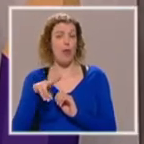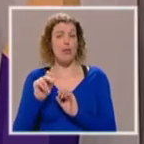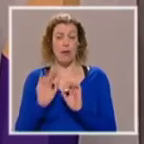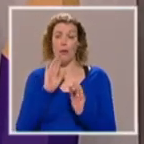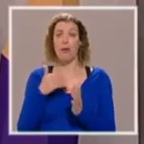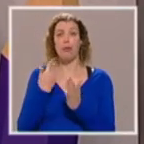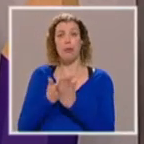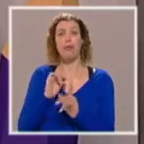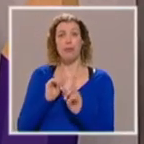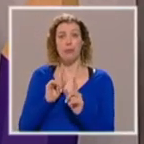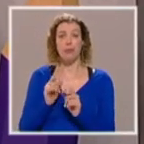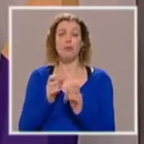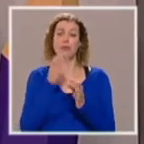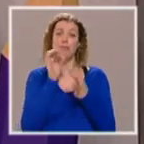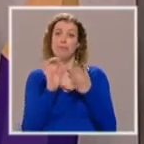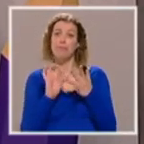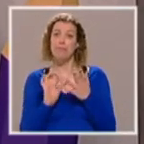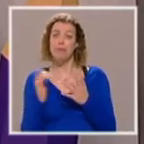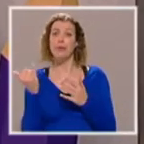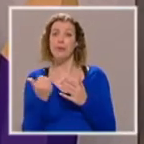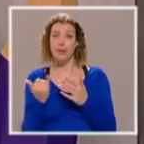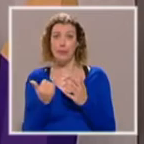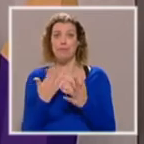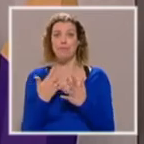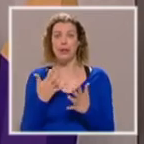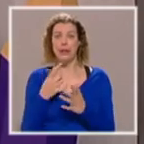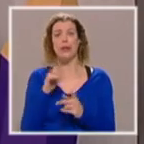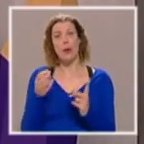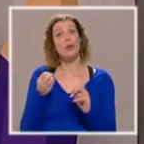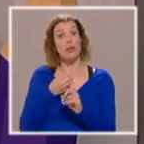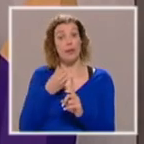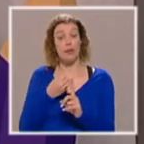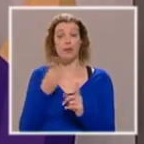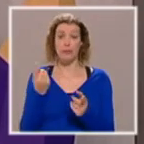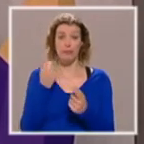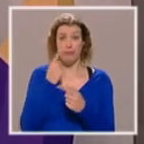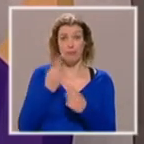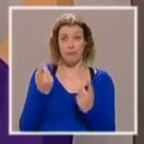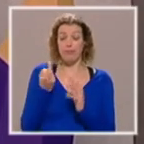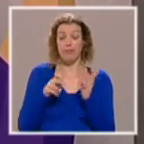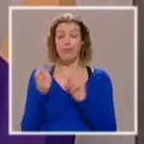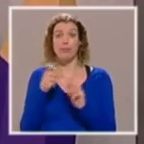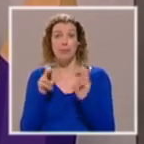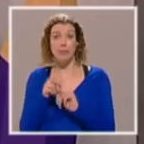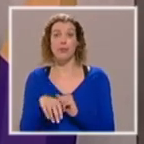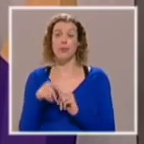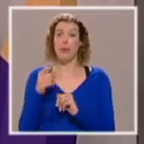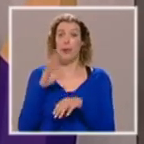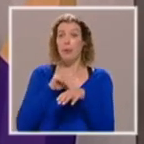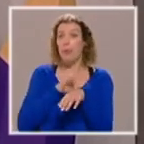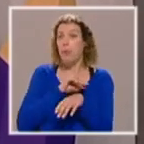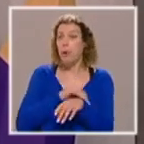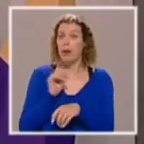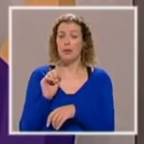pelo desenvolvimento dos caracteres sexuais secundários. O nosso desafio, em que se manifesta pelo aparecimento de pilosidade, pela